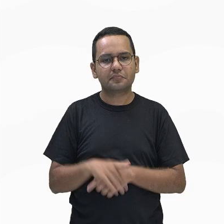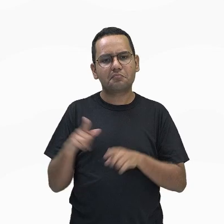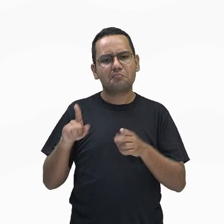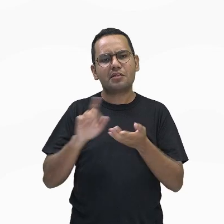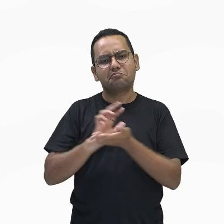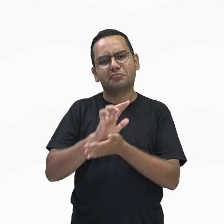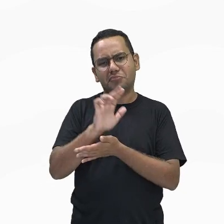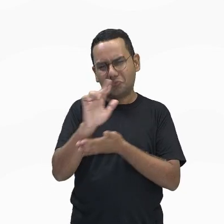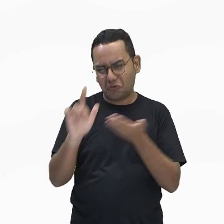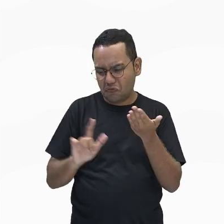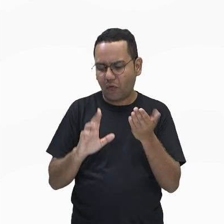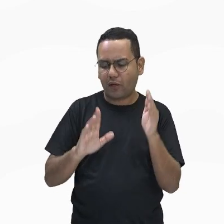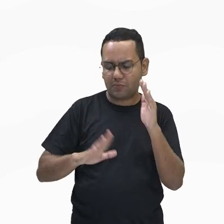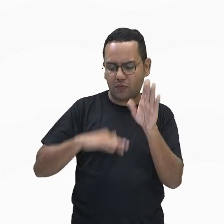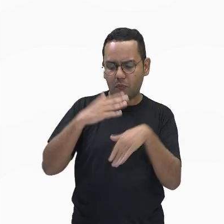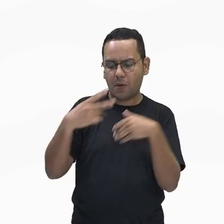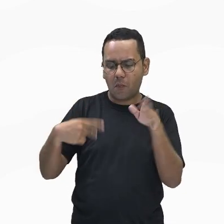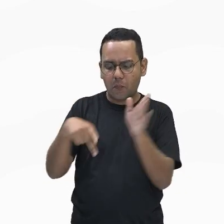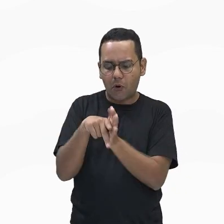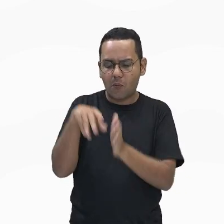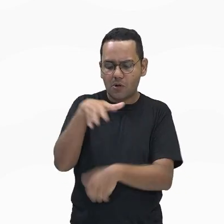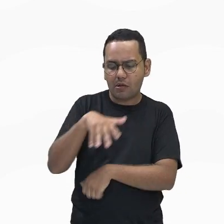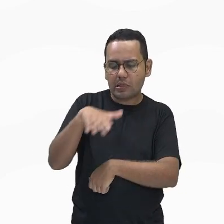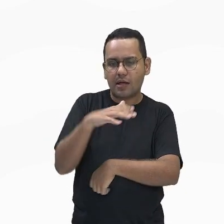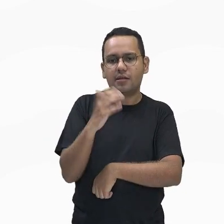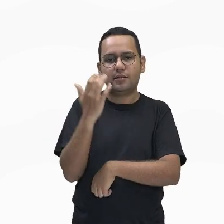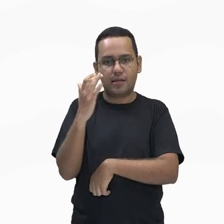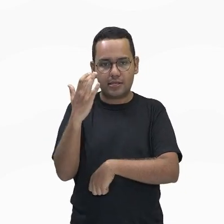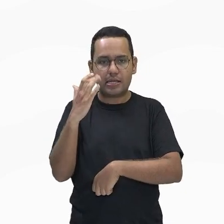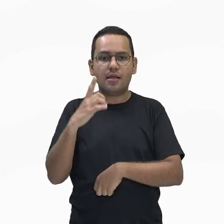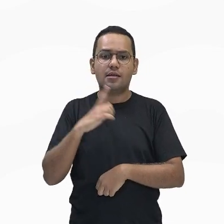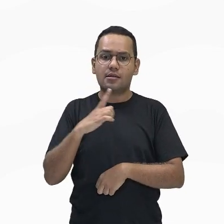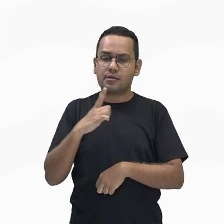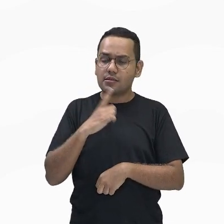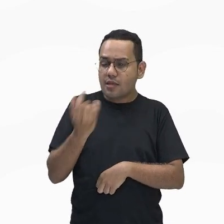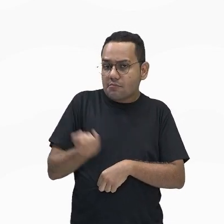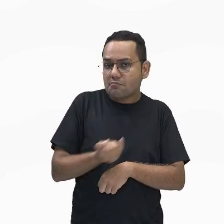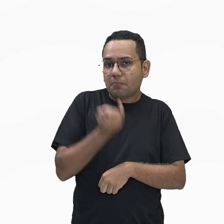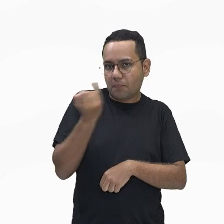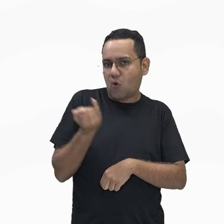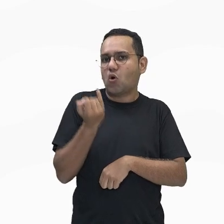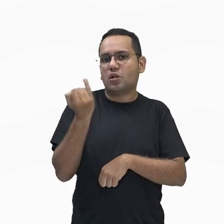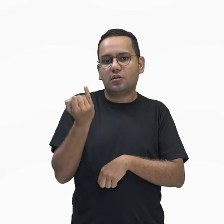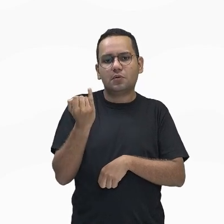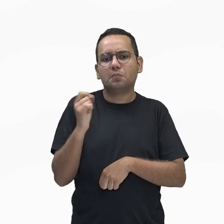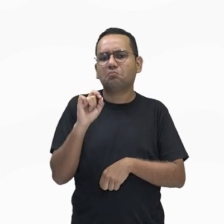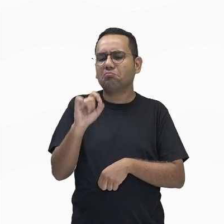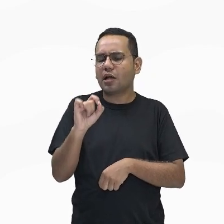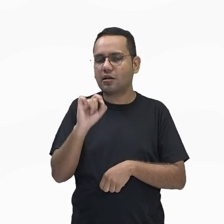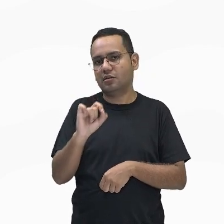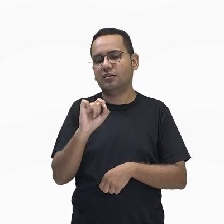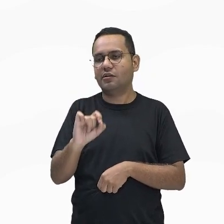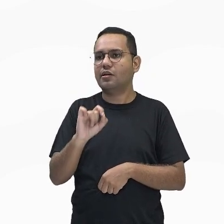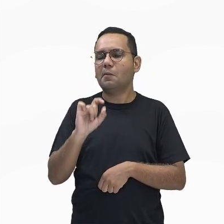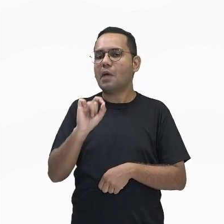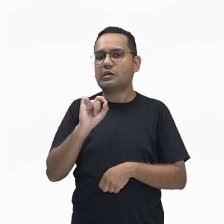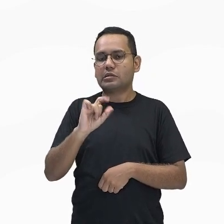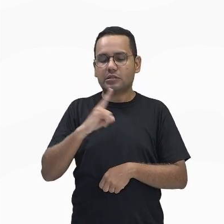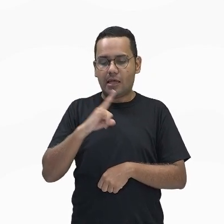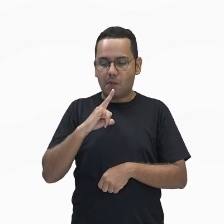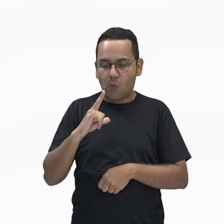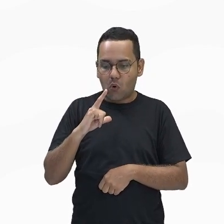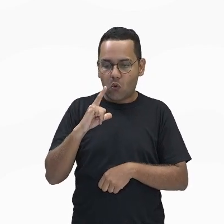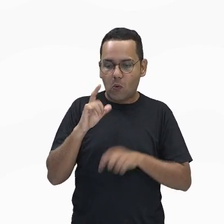né, científicos significativos surgiram da curiosidade, como eu já comentei